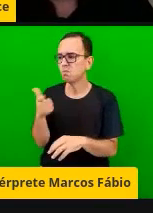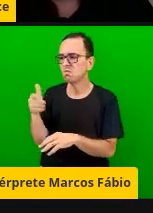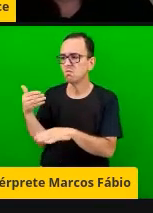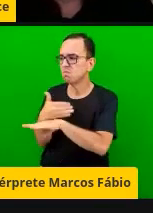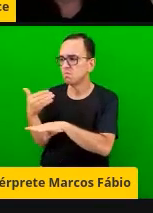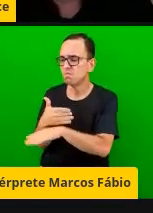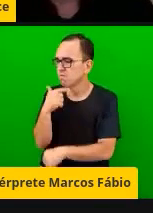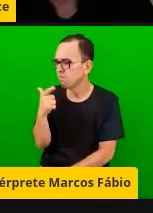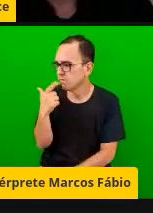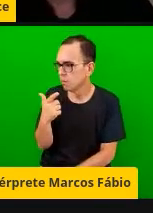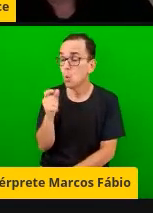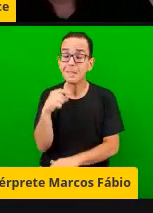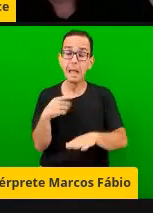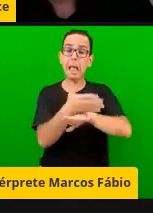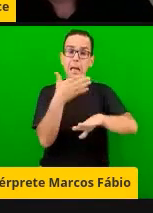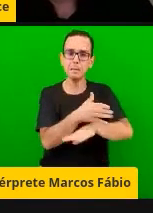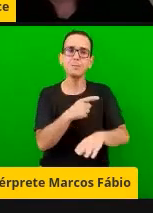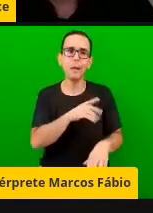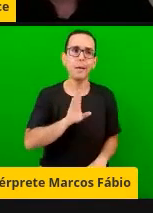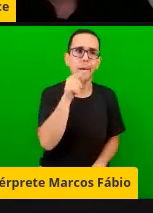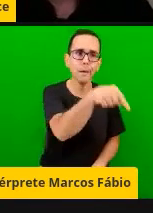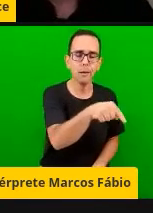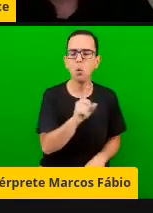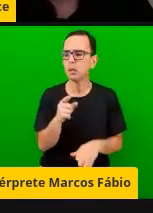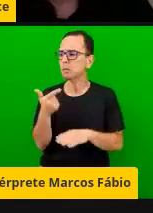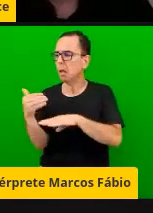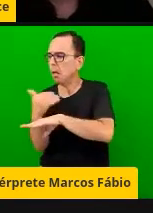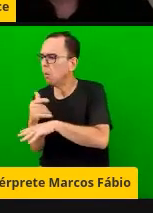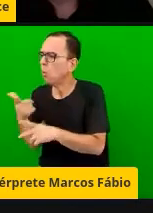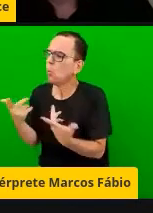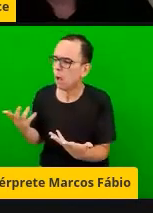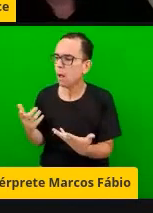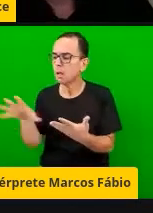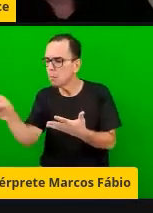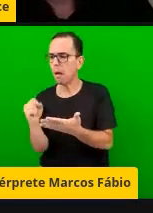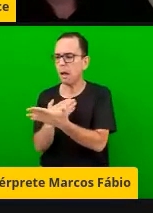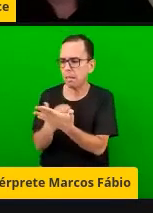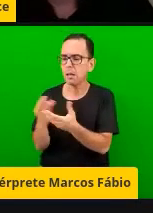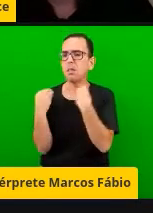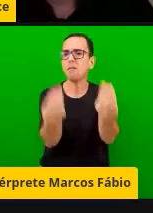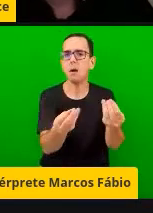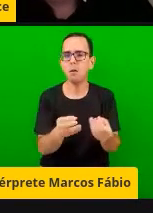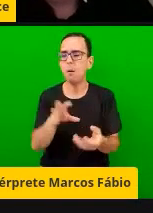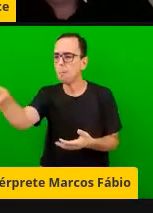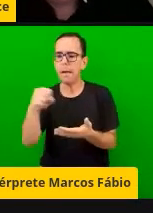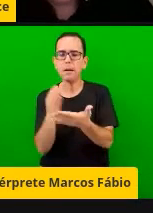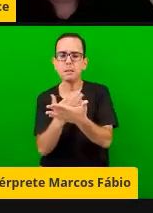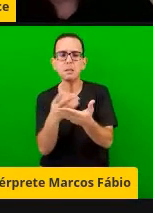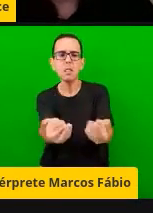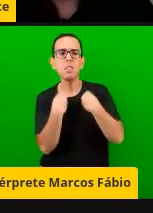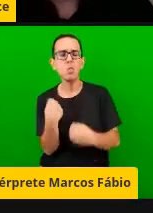diferentes grupos, o que tem acesso e participa, o que tem acesso não participa, o que pega o caderno faz e devolve, o que pega o caderno e não